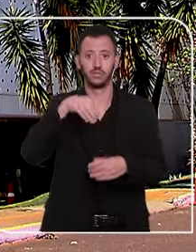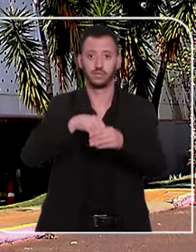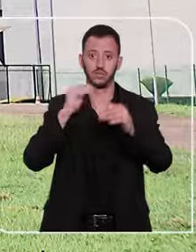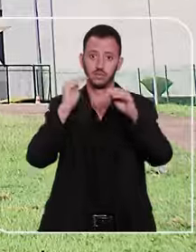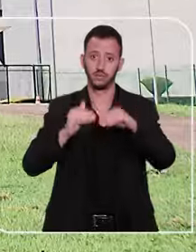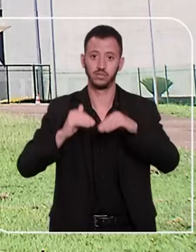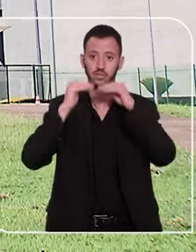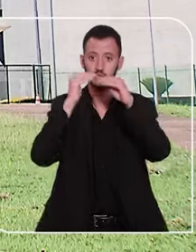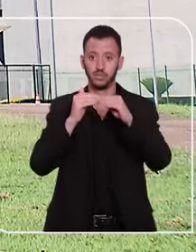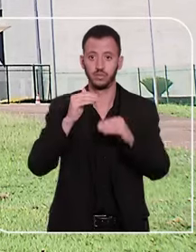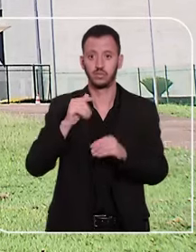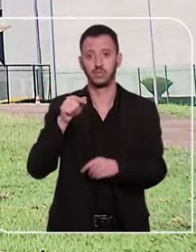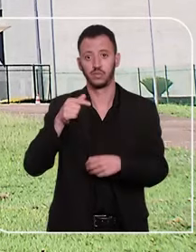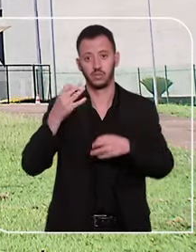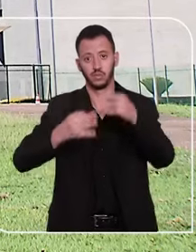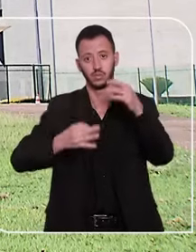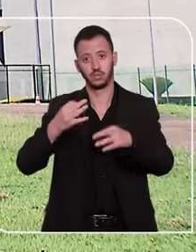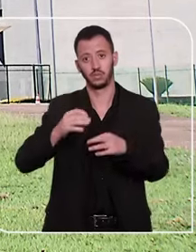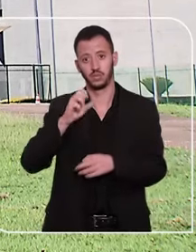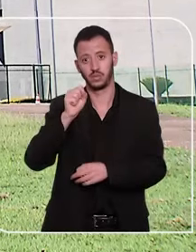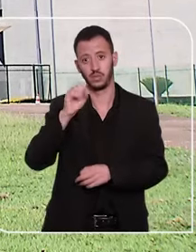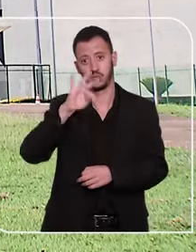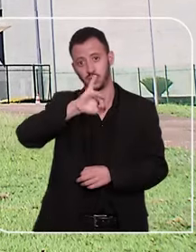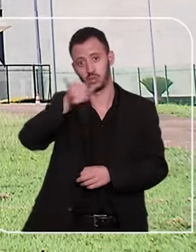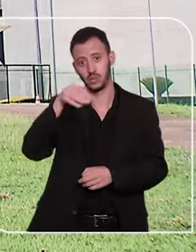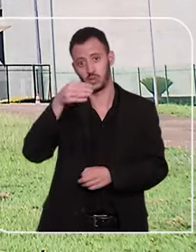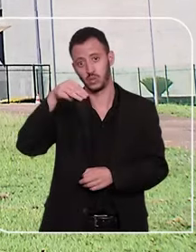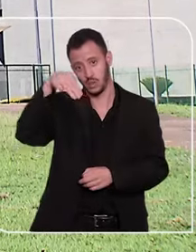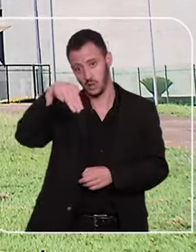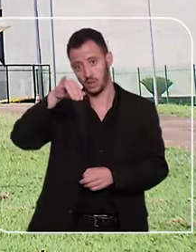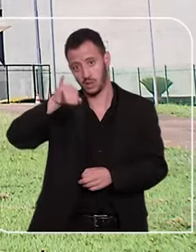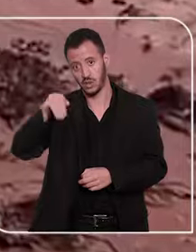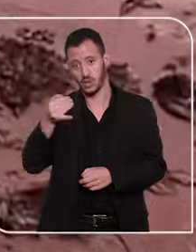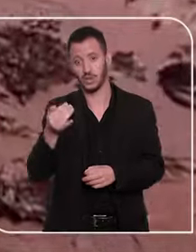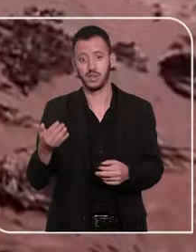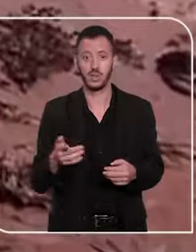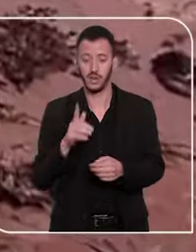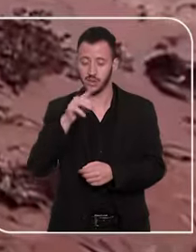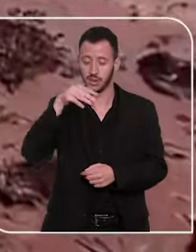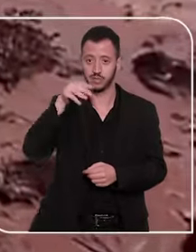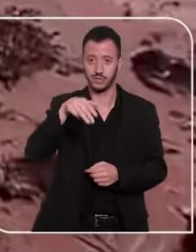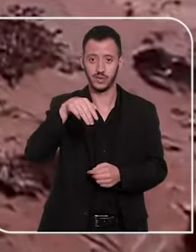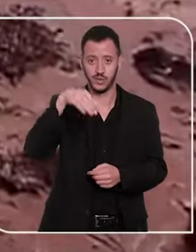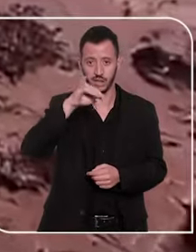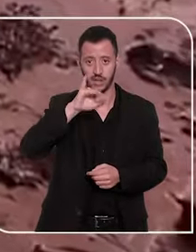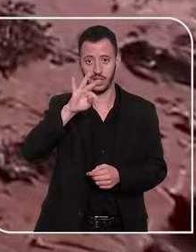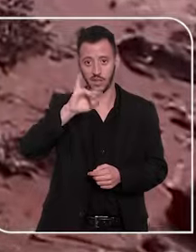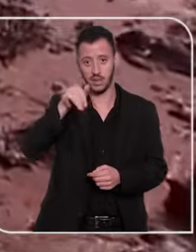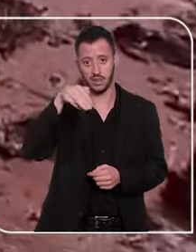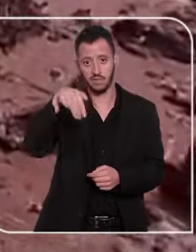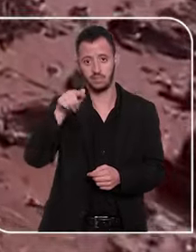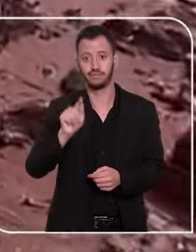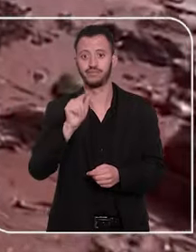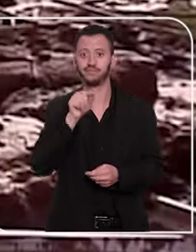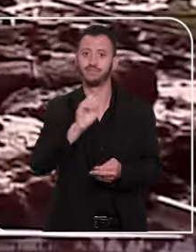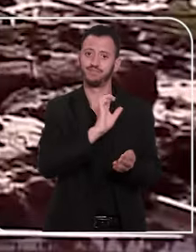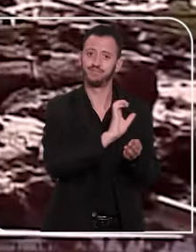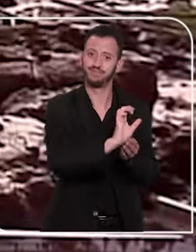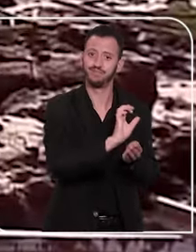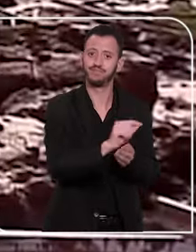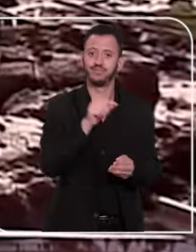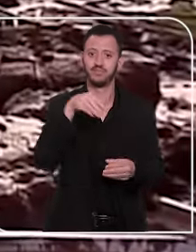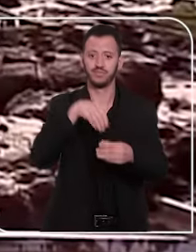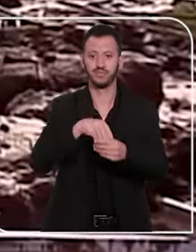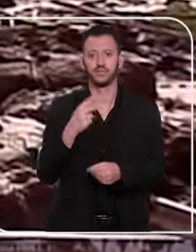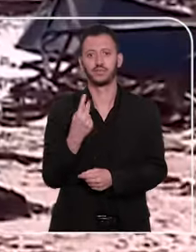questionaram no Superior Tribunal de Justiça a decisão do TJMG enquanto as vítimas alegaram que a indenização